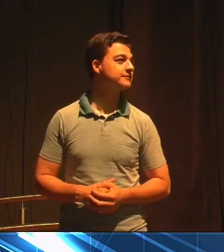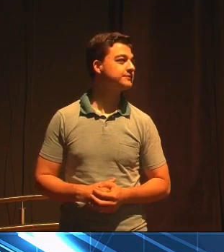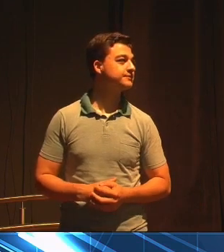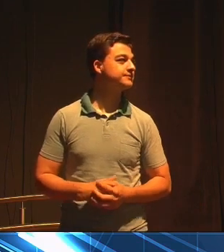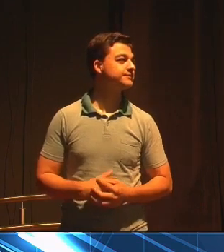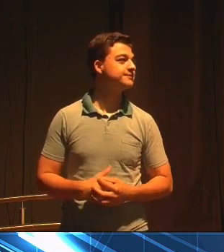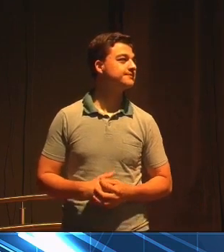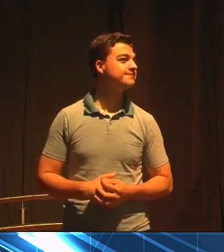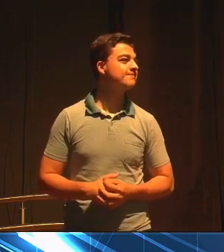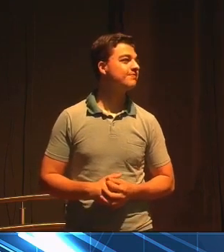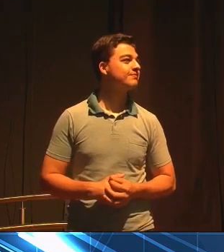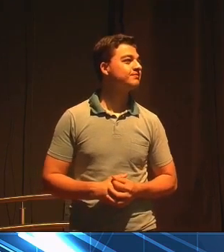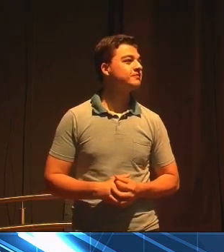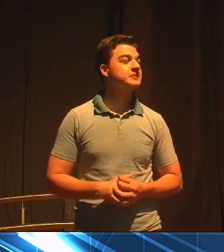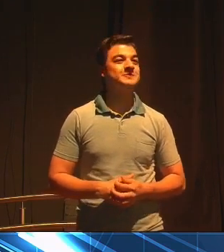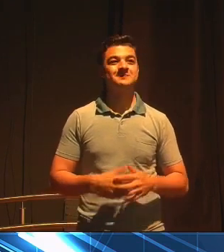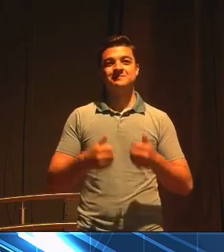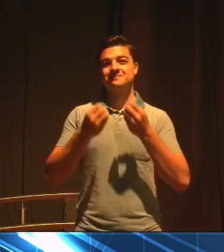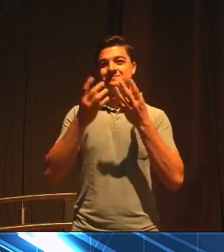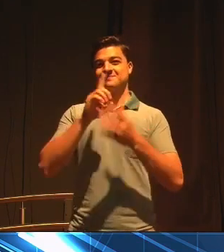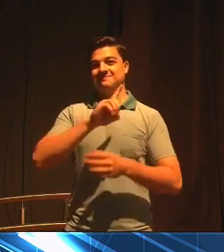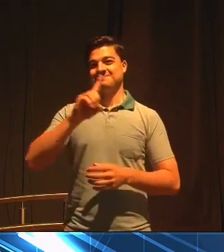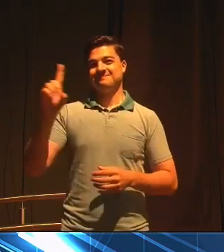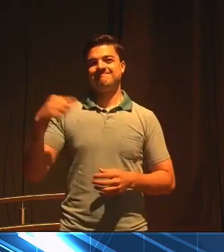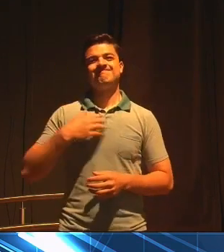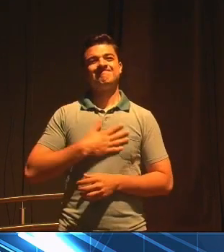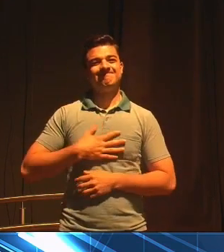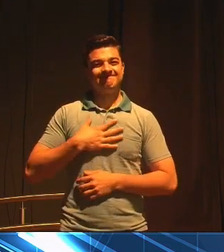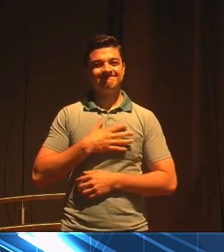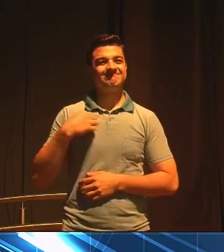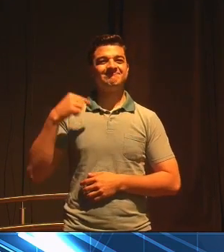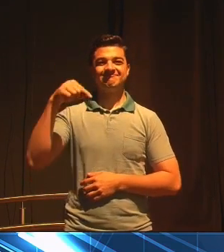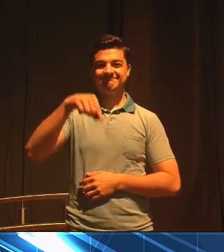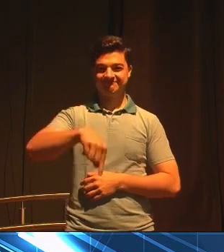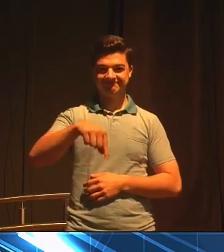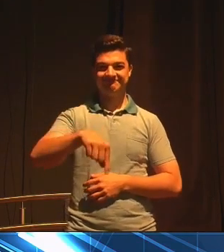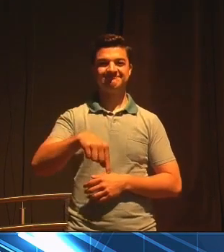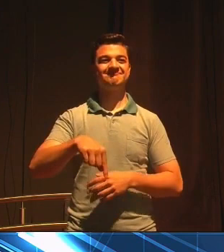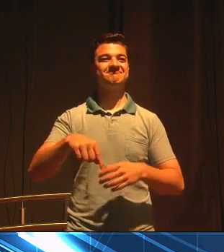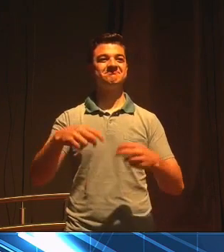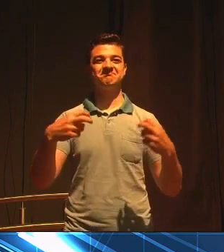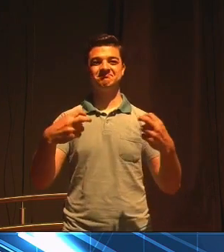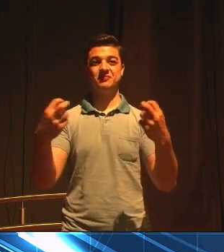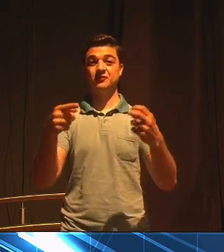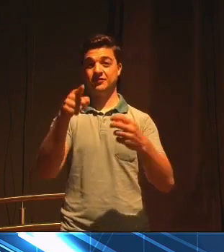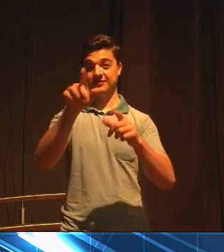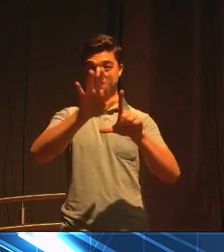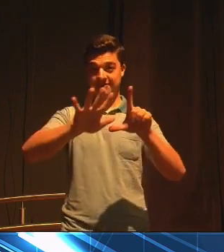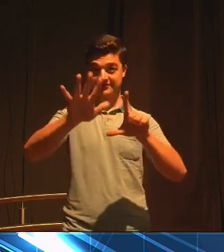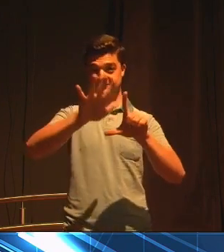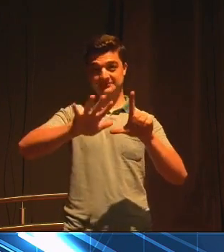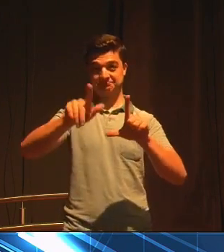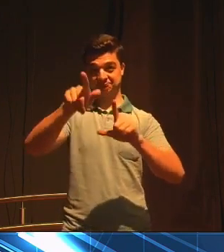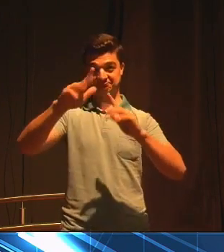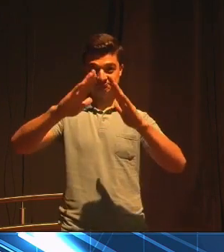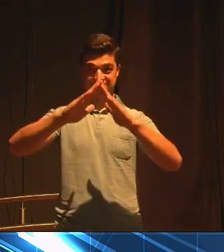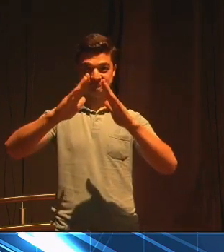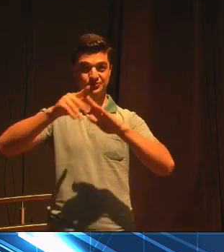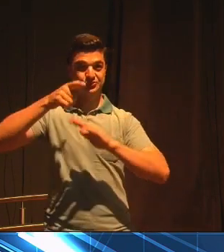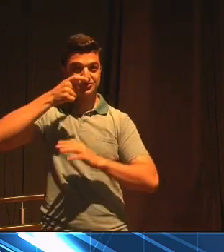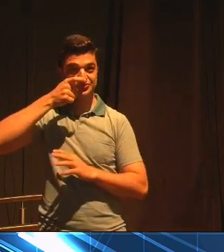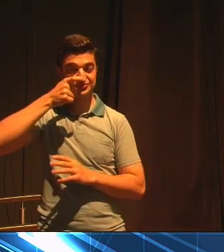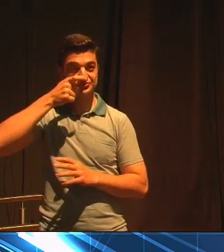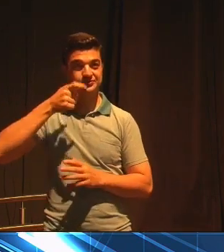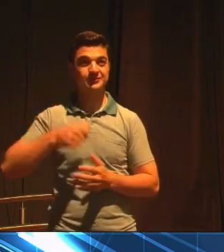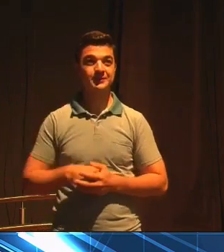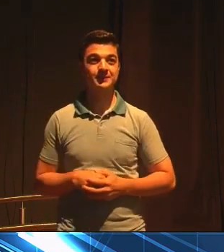Bom, muito bom dia, TDC, é um prazer enorme estar aqui com vocês que estão presencial, você que está em casa também. Hoje eu vou falar um pouquinho